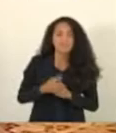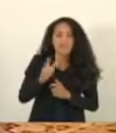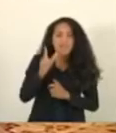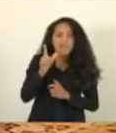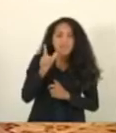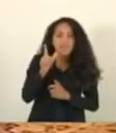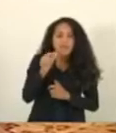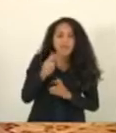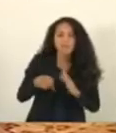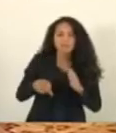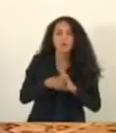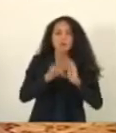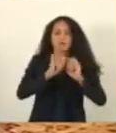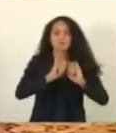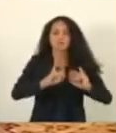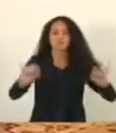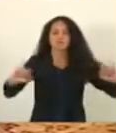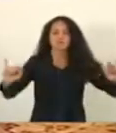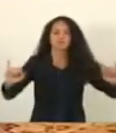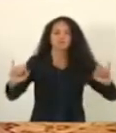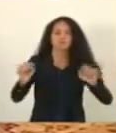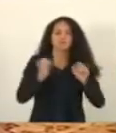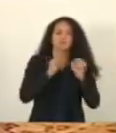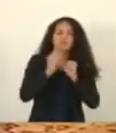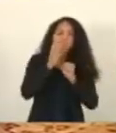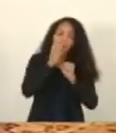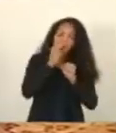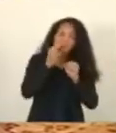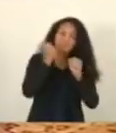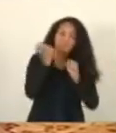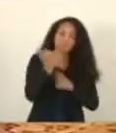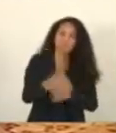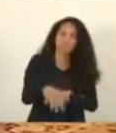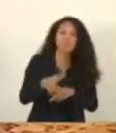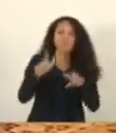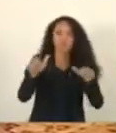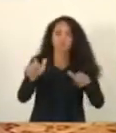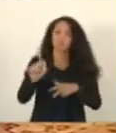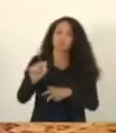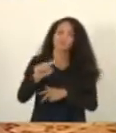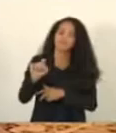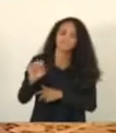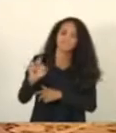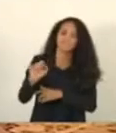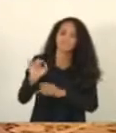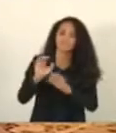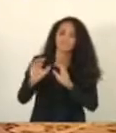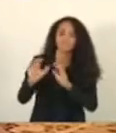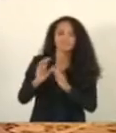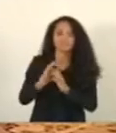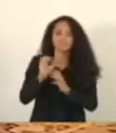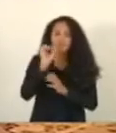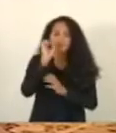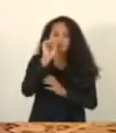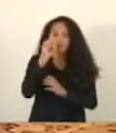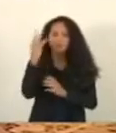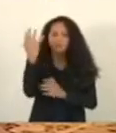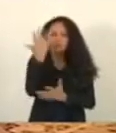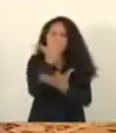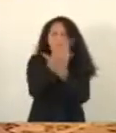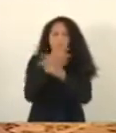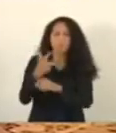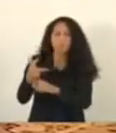dentro de jornais que faliram, tipo Gazeta de Comunicação. Então fizeram uma imagem muito bonita, aquele monte de